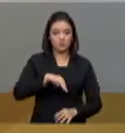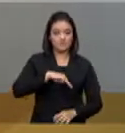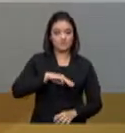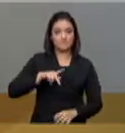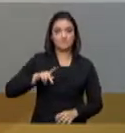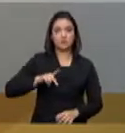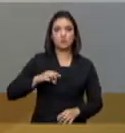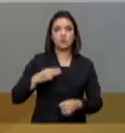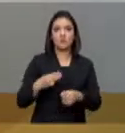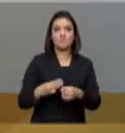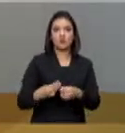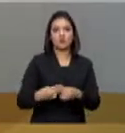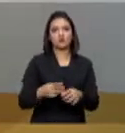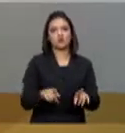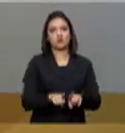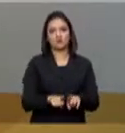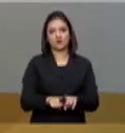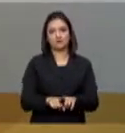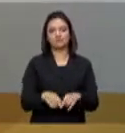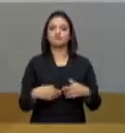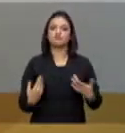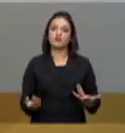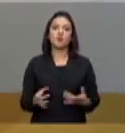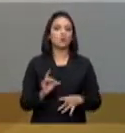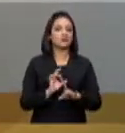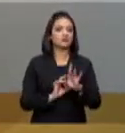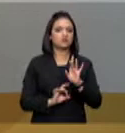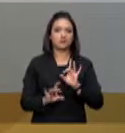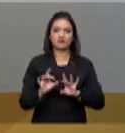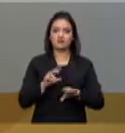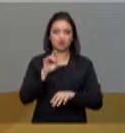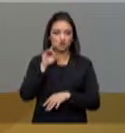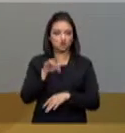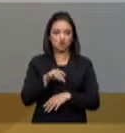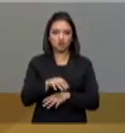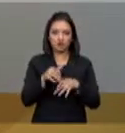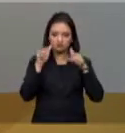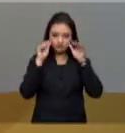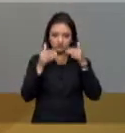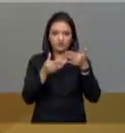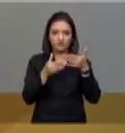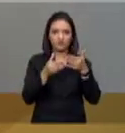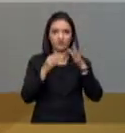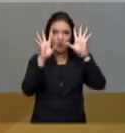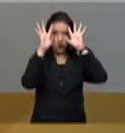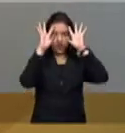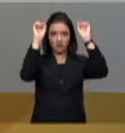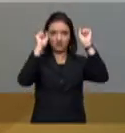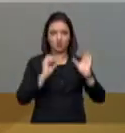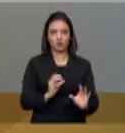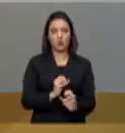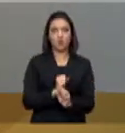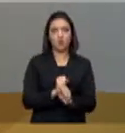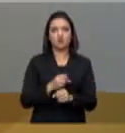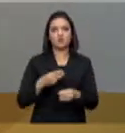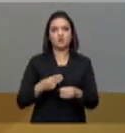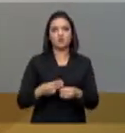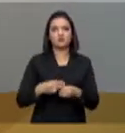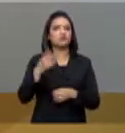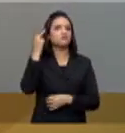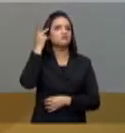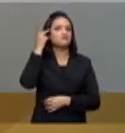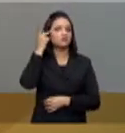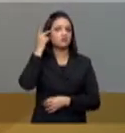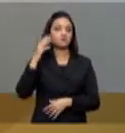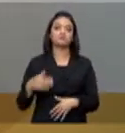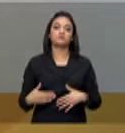Público Municipal especial para este Tribunal de Contas. Esta questão. Como eu lembrei também, no Brasil